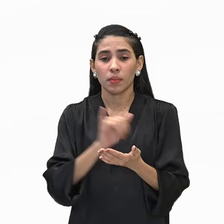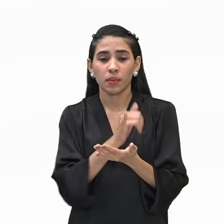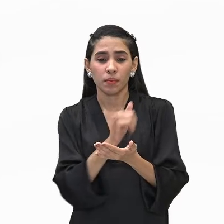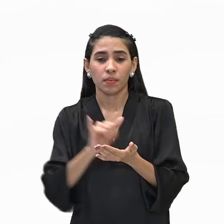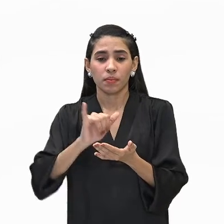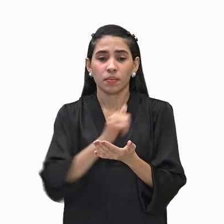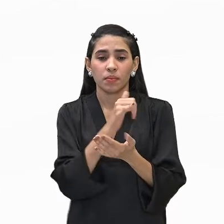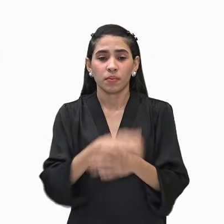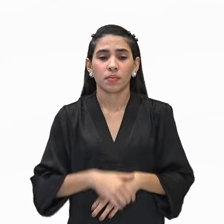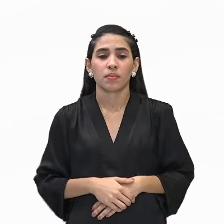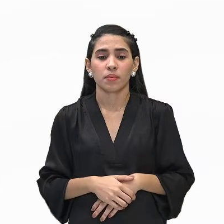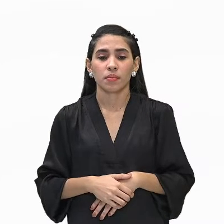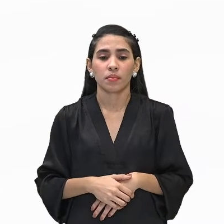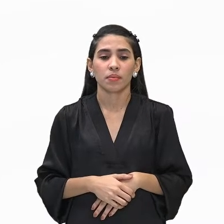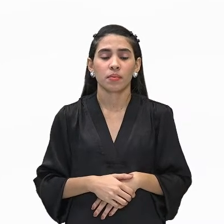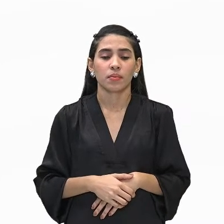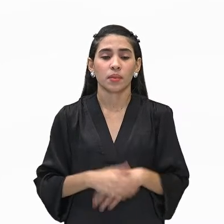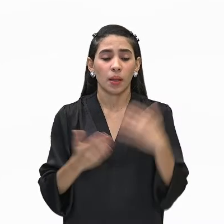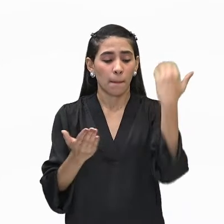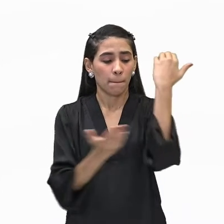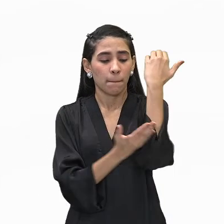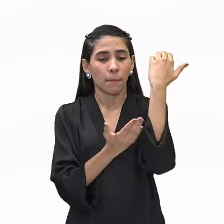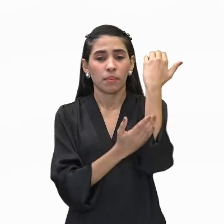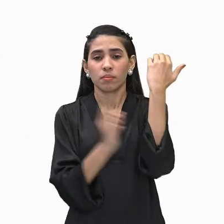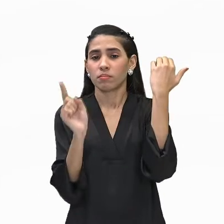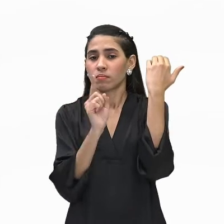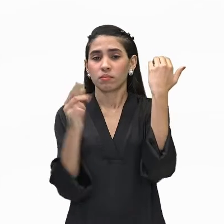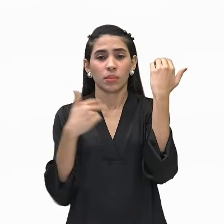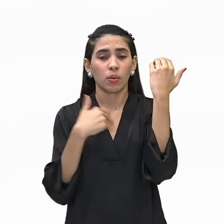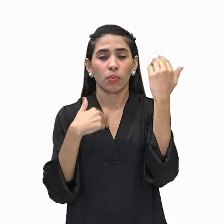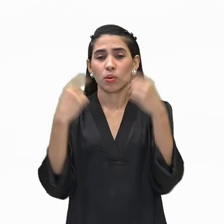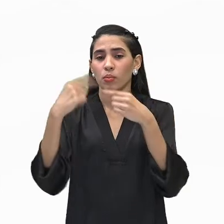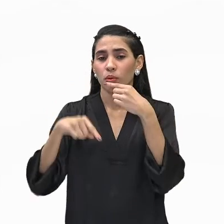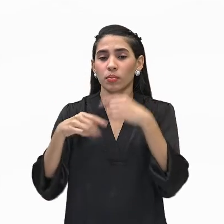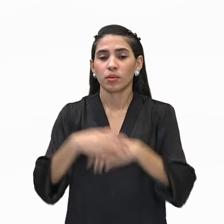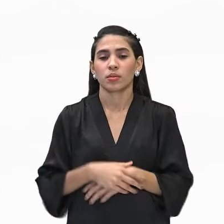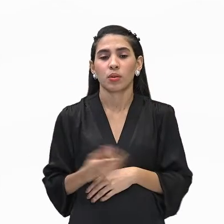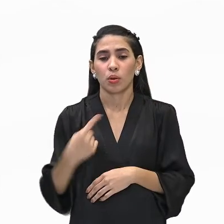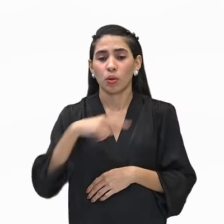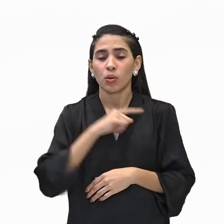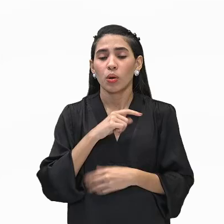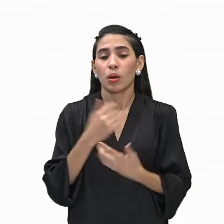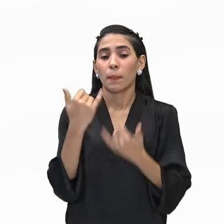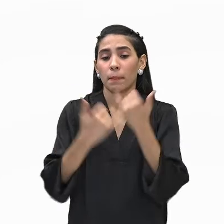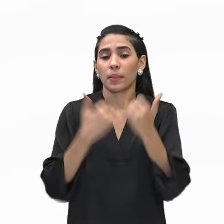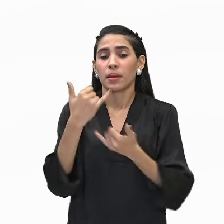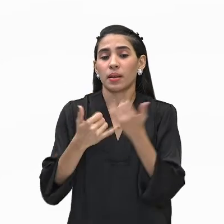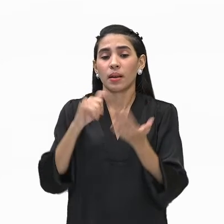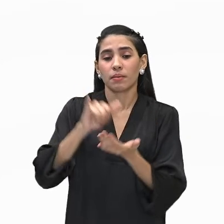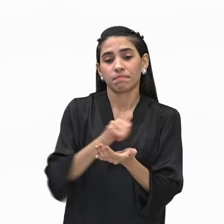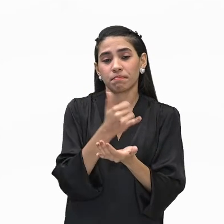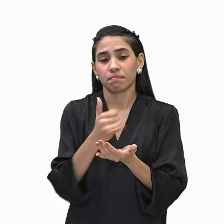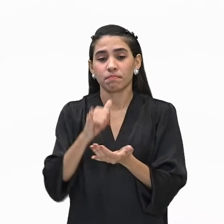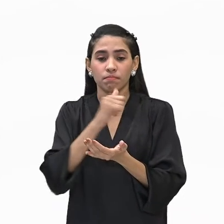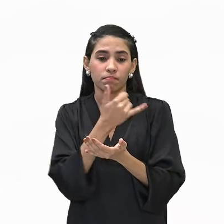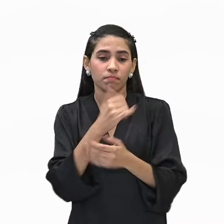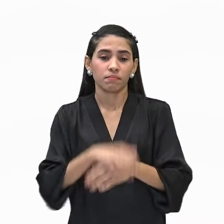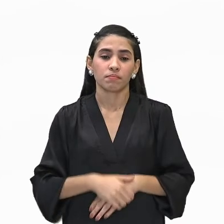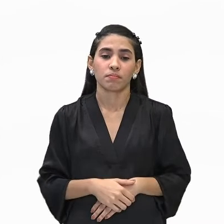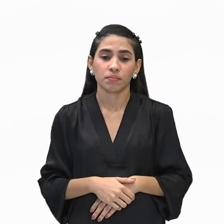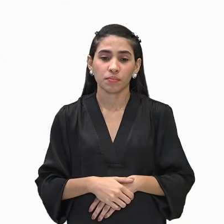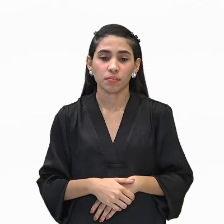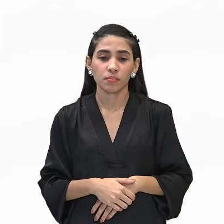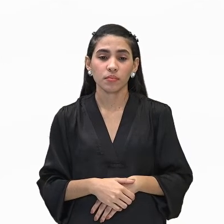garantido. Matar a mata não é permitido. Vamos brincar de boi, tá garantido. Matar a mata não é